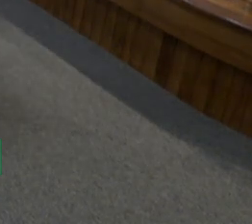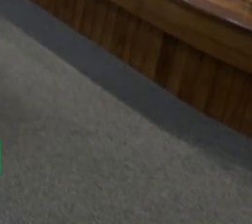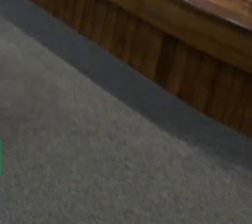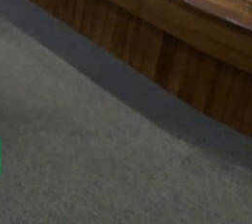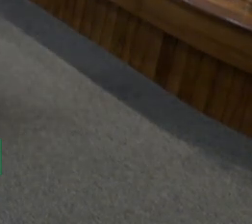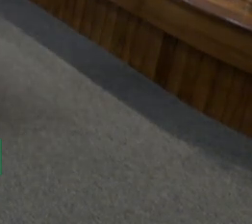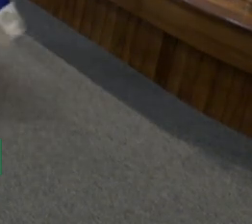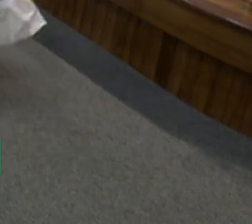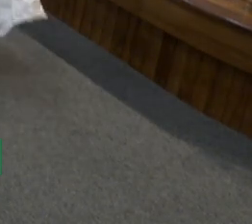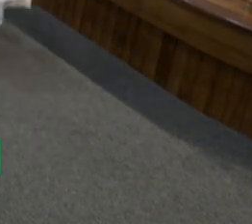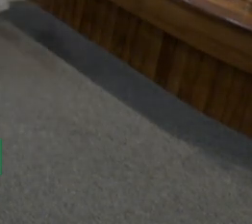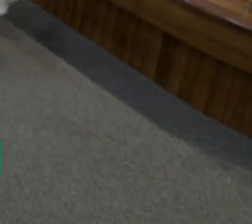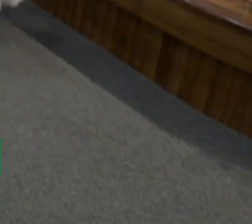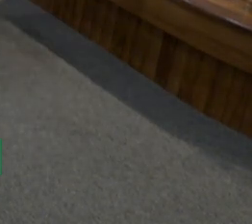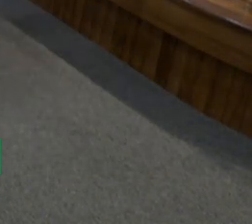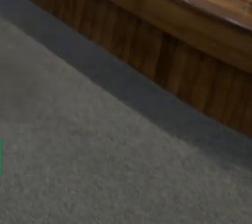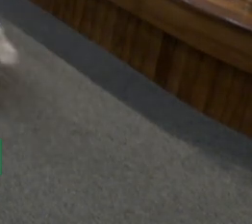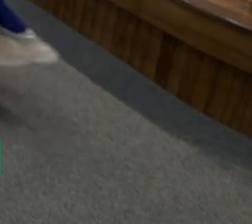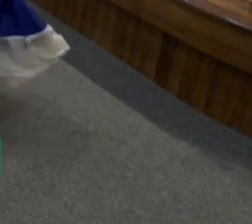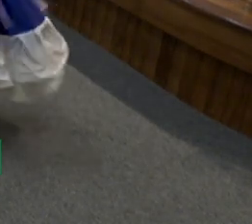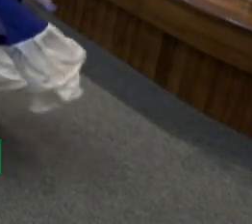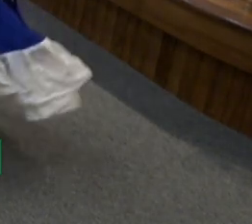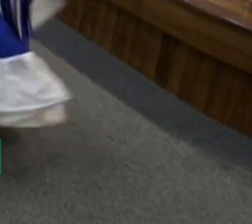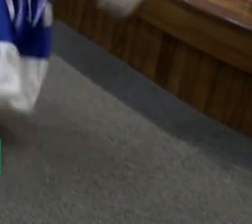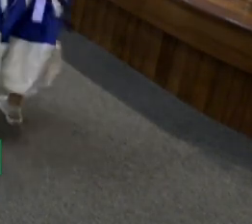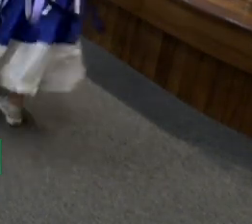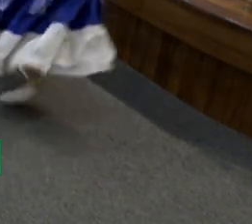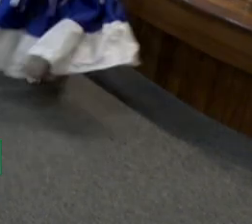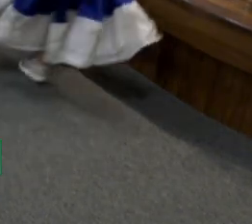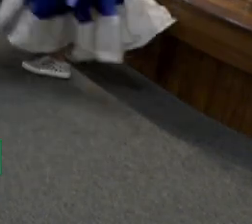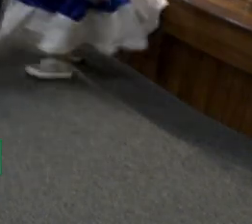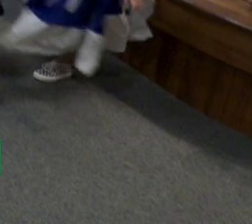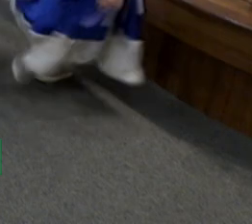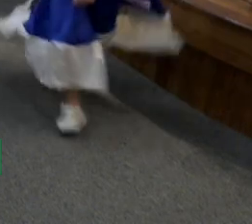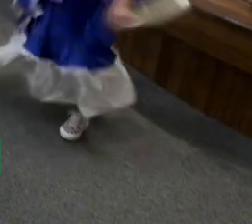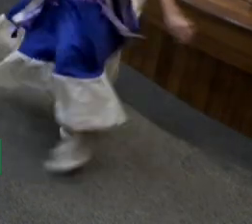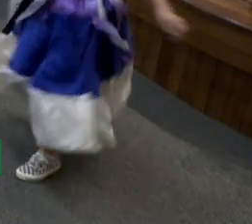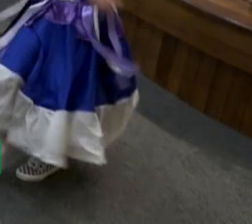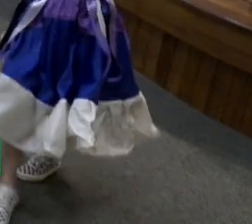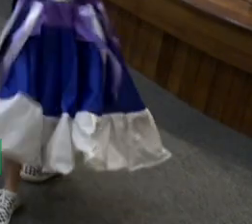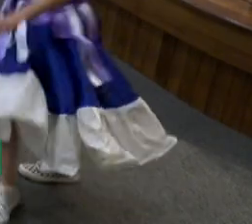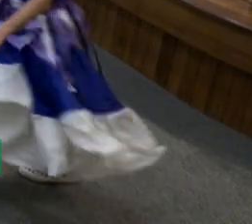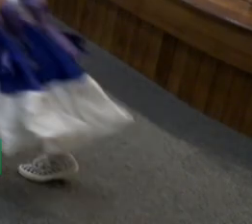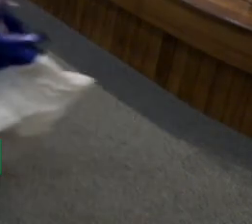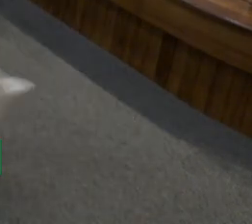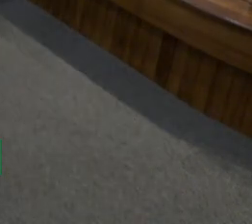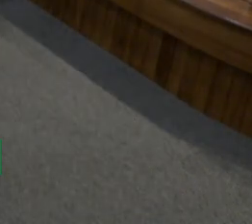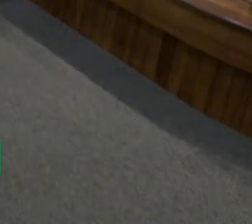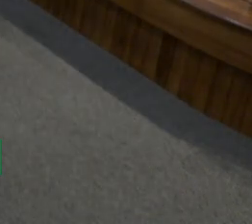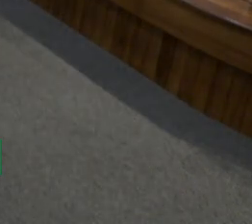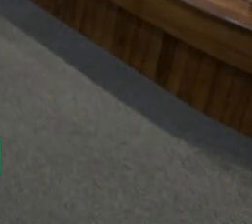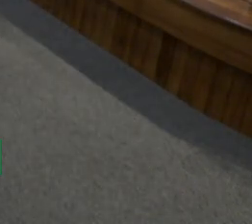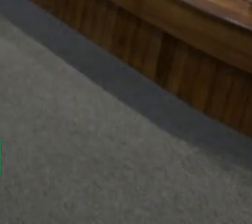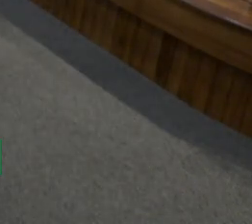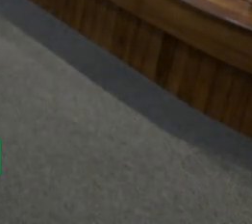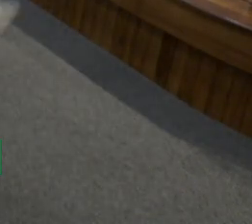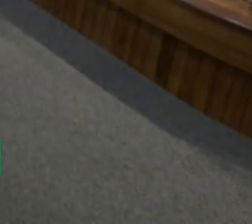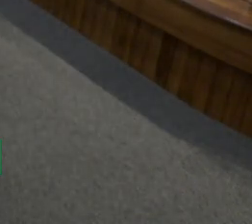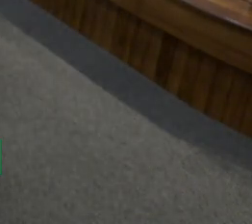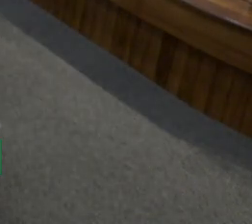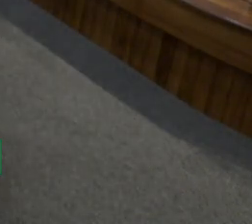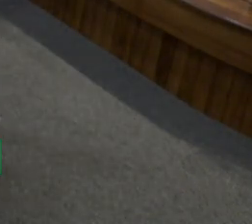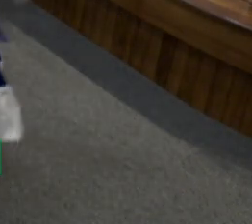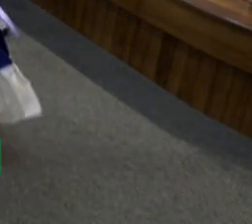A maré vai, a maré vem. Oi, tá com fome essa gulosa. A maré vai, a maré vem. A